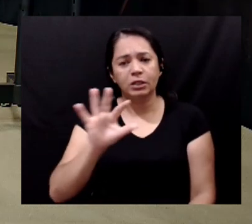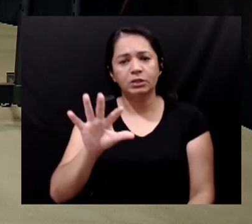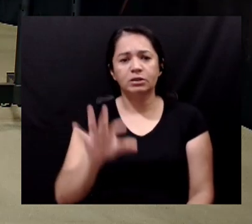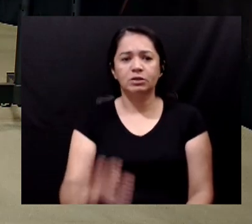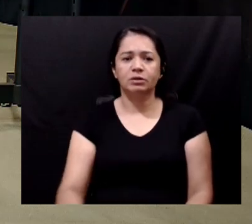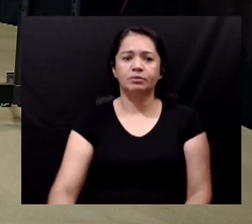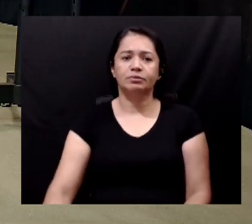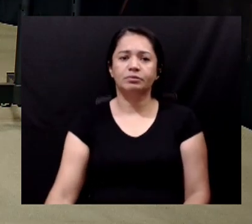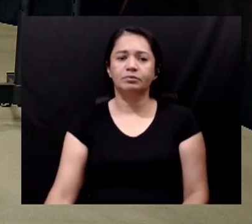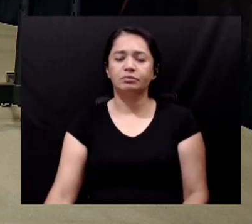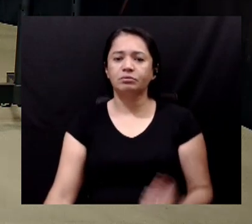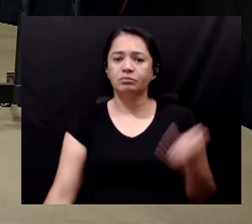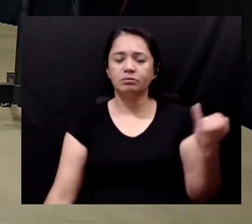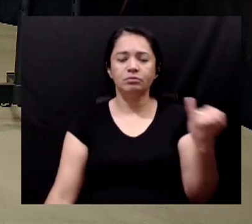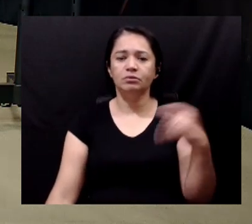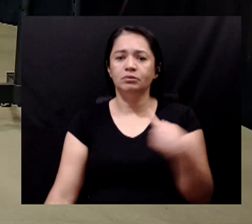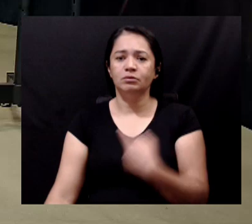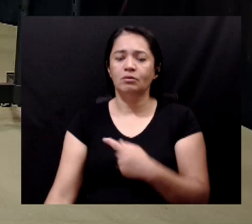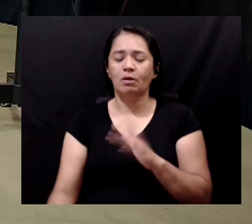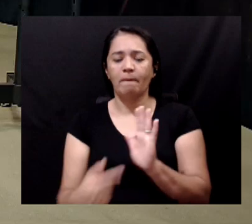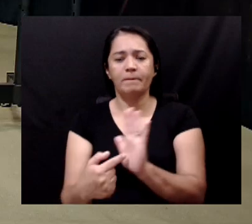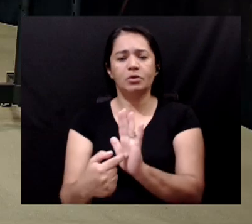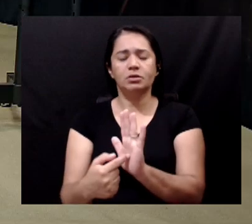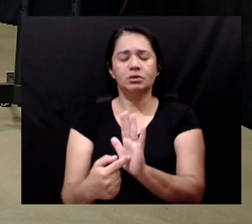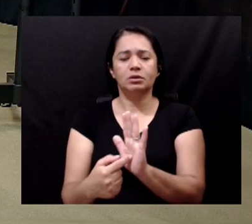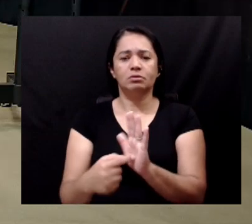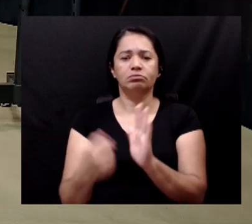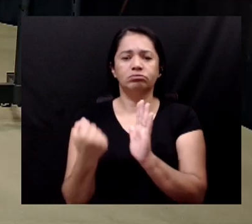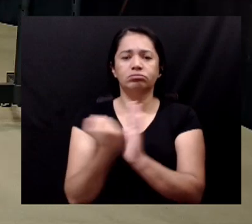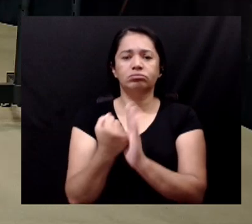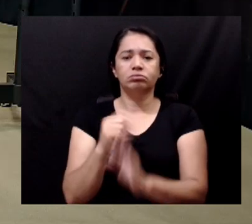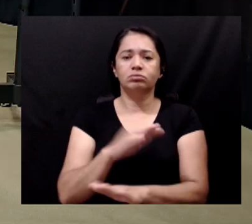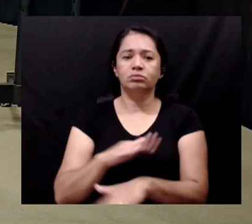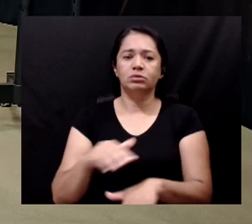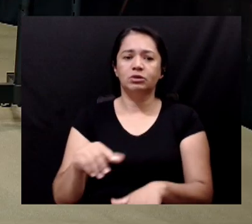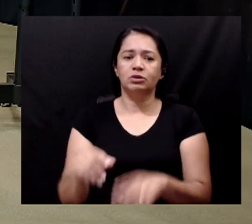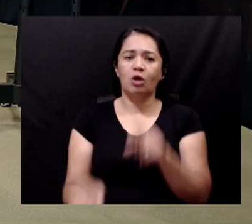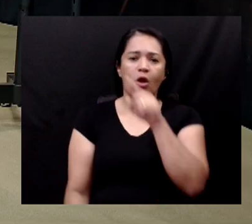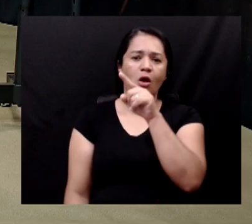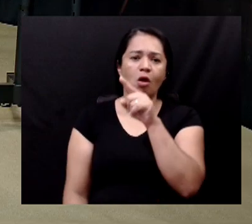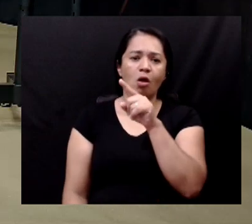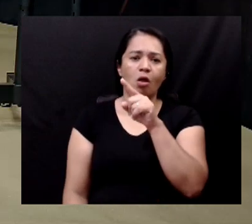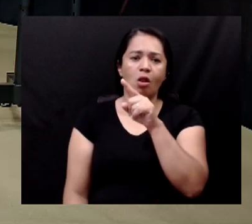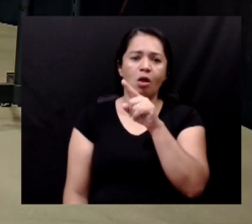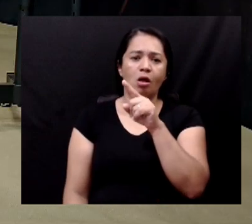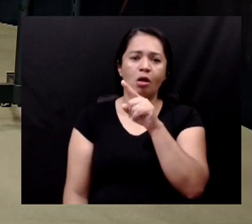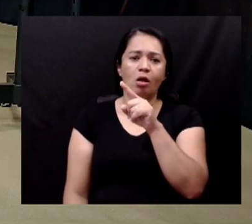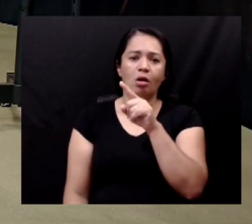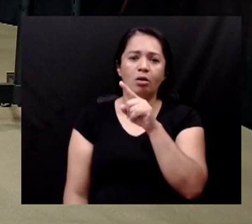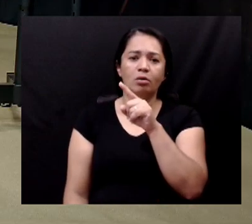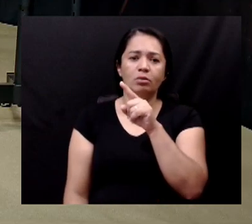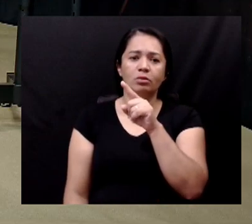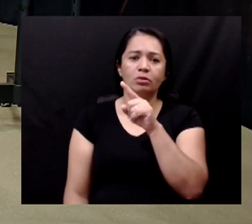gente estar mostrando e impactando as crianças. E olha lá, tá lá a produção colocou na tela, o Instituto de Me Cuida